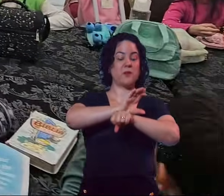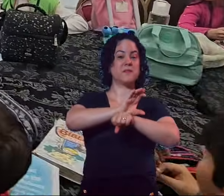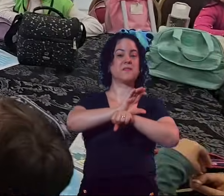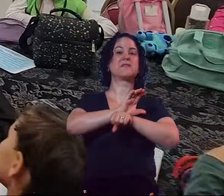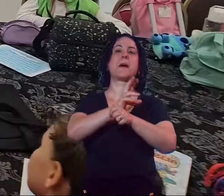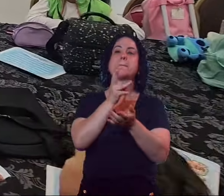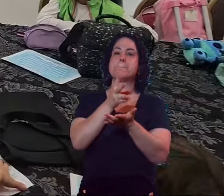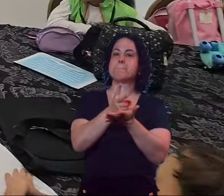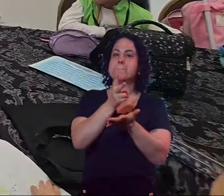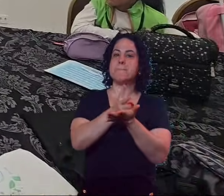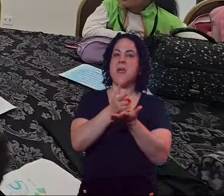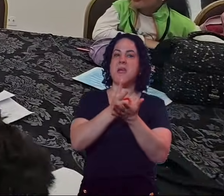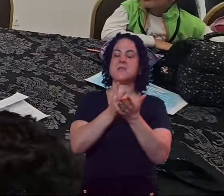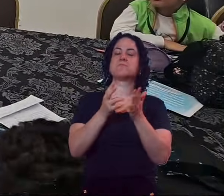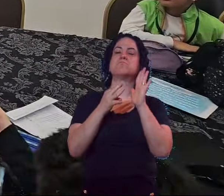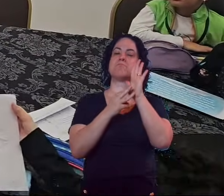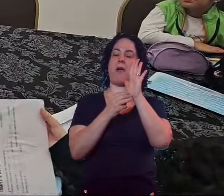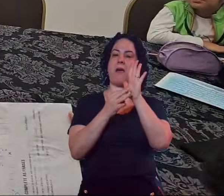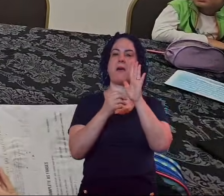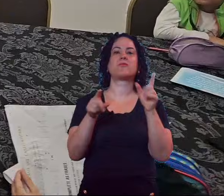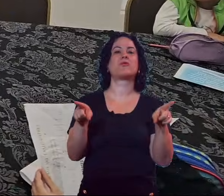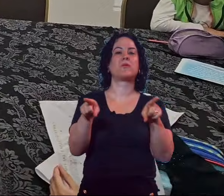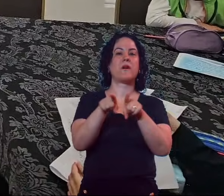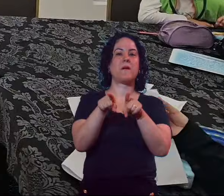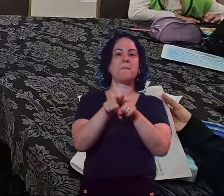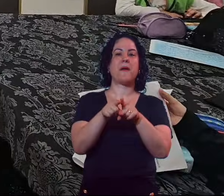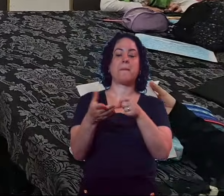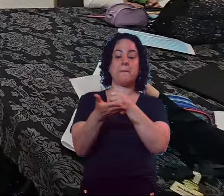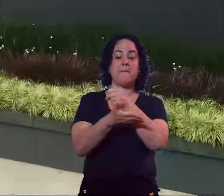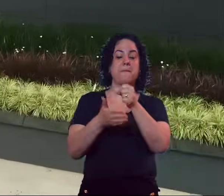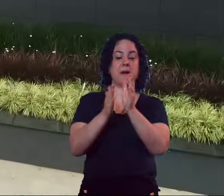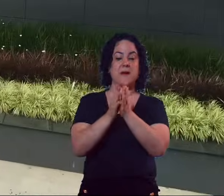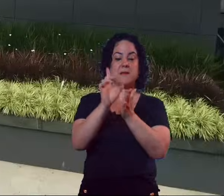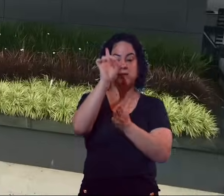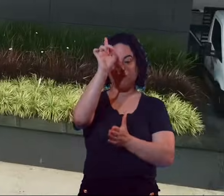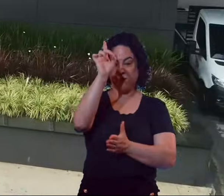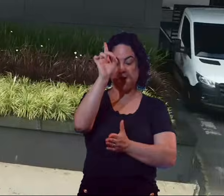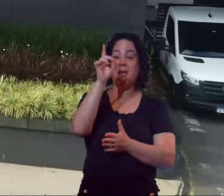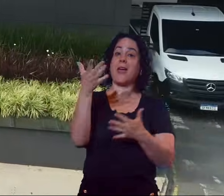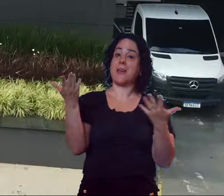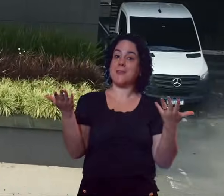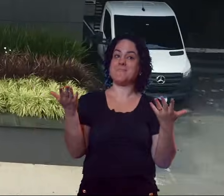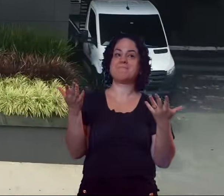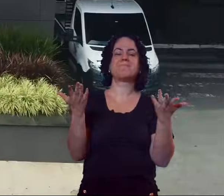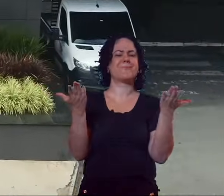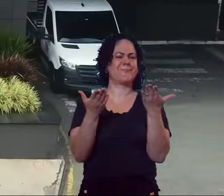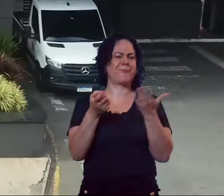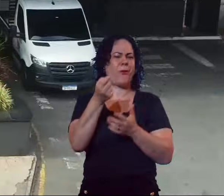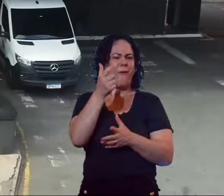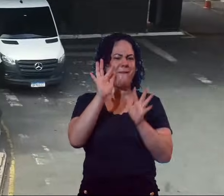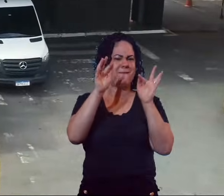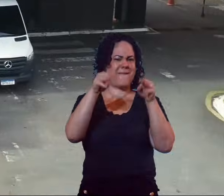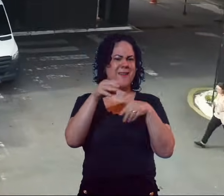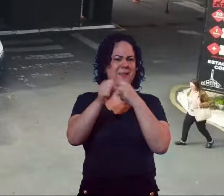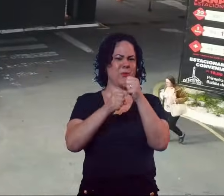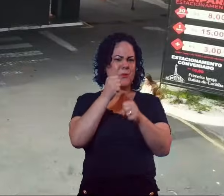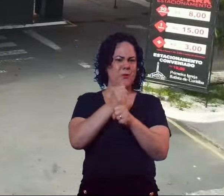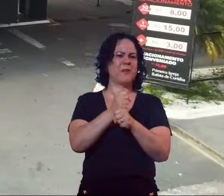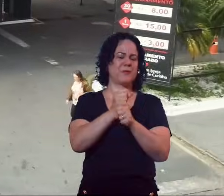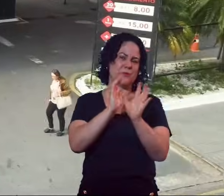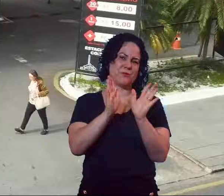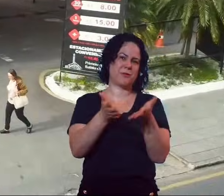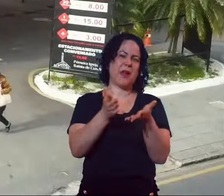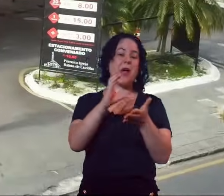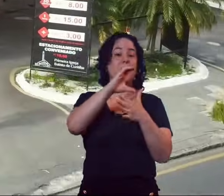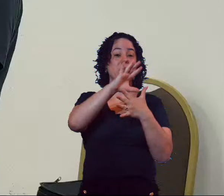uma mesma visão, alinhados à palavra de Deus. Nesse clima de final de ano, o Centro de